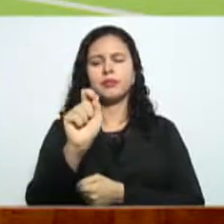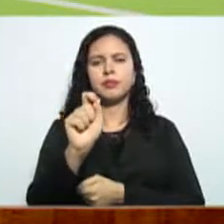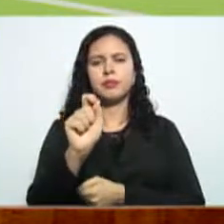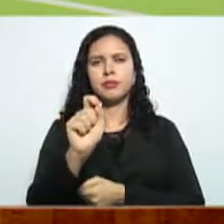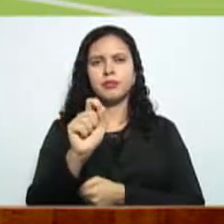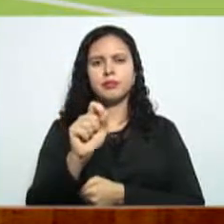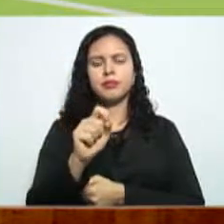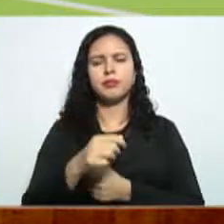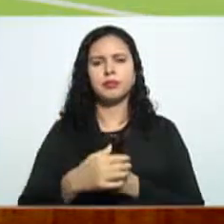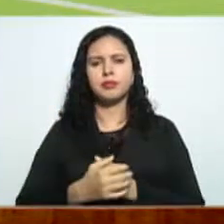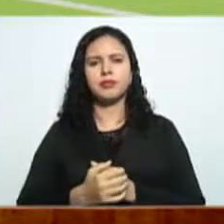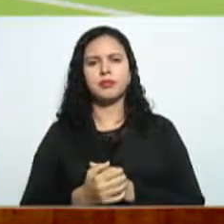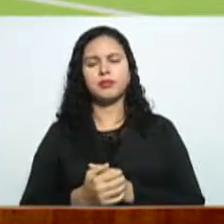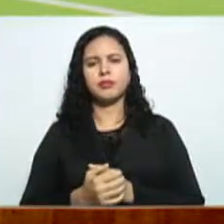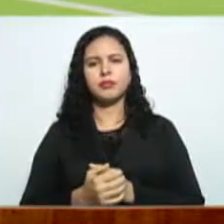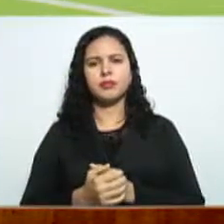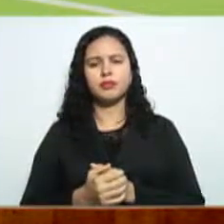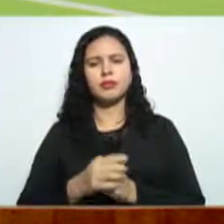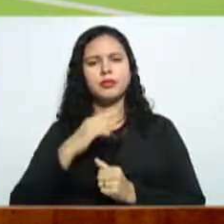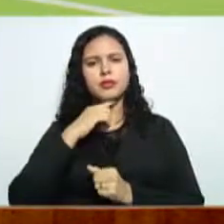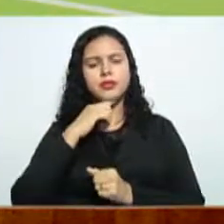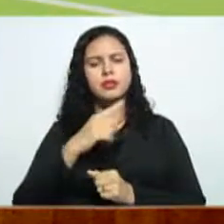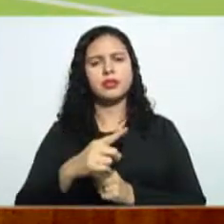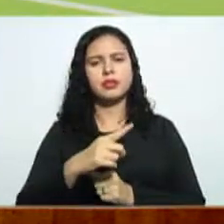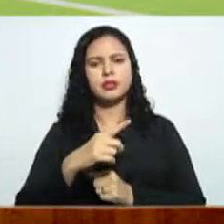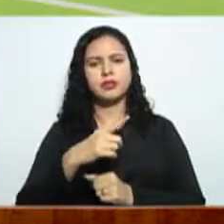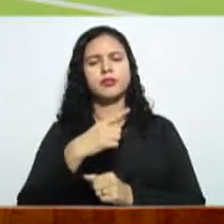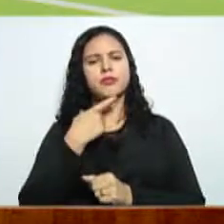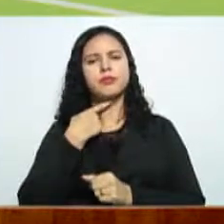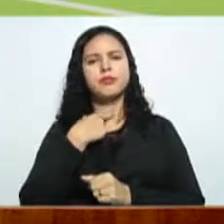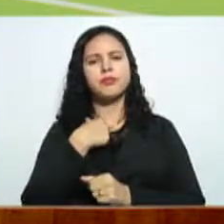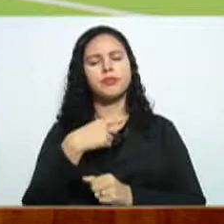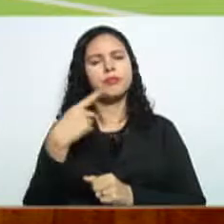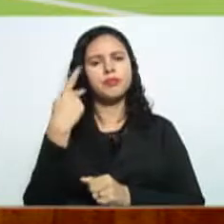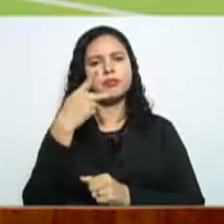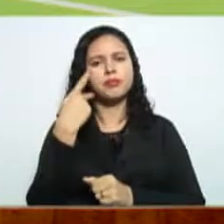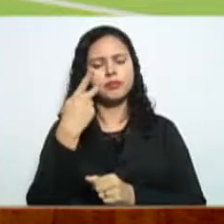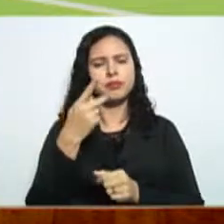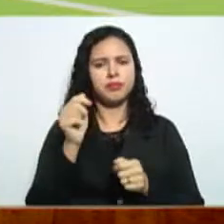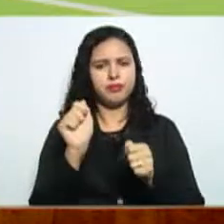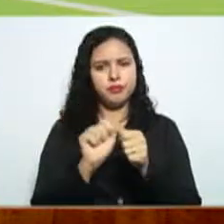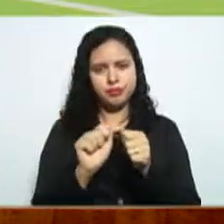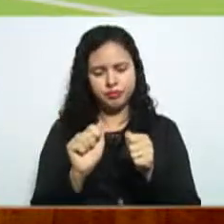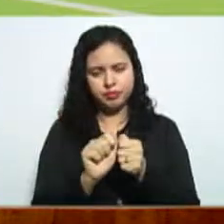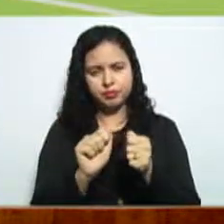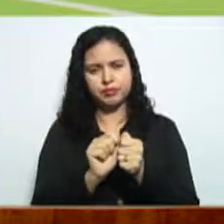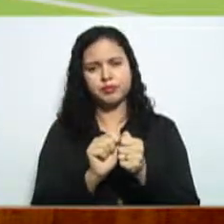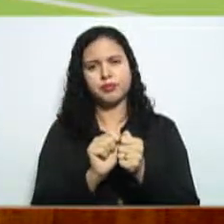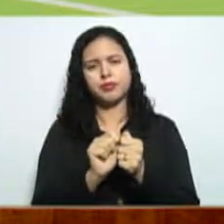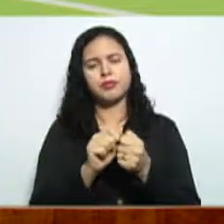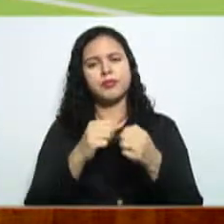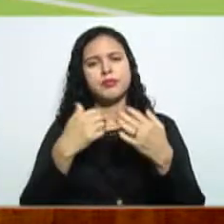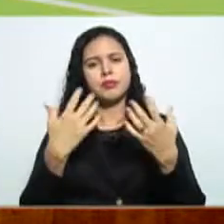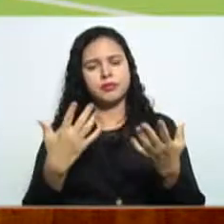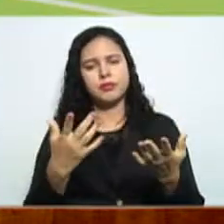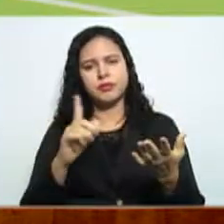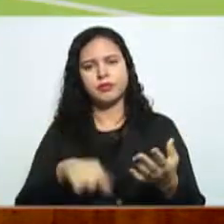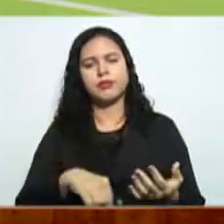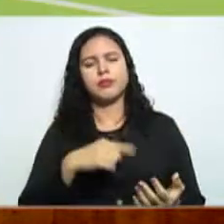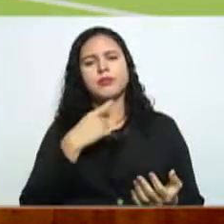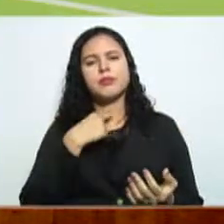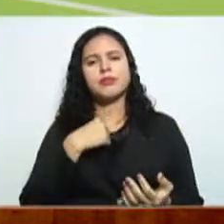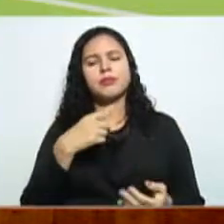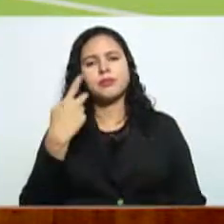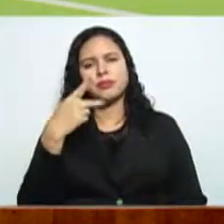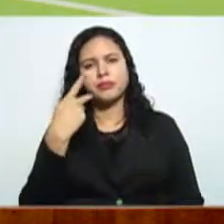muitas vezes, não há vontade política de fazer determinada coisa, né? Essa vontade política que acaba também criando